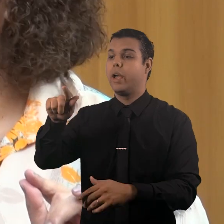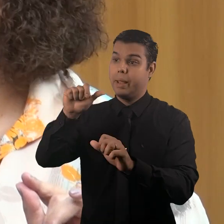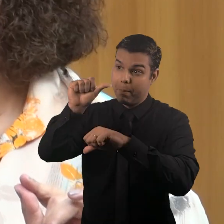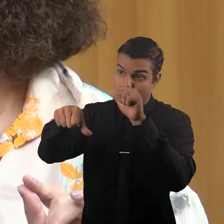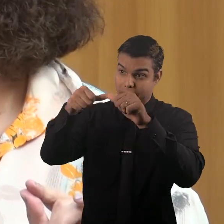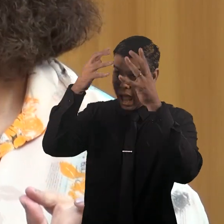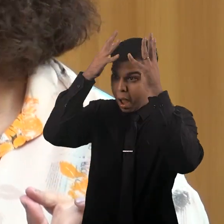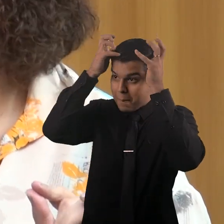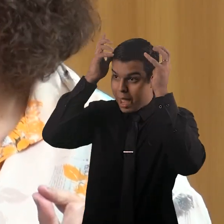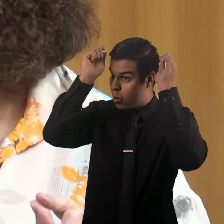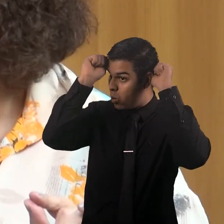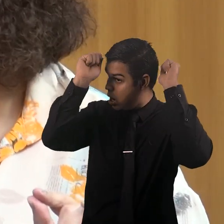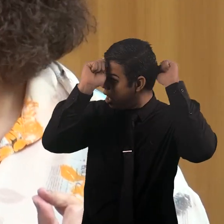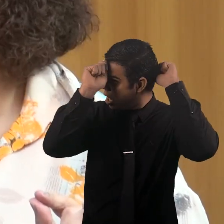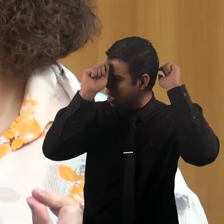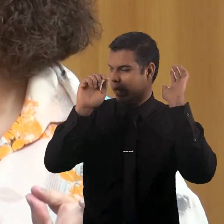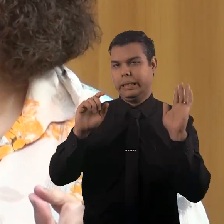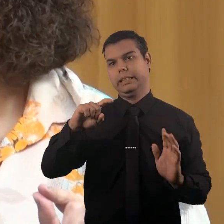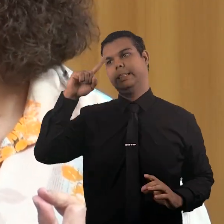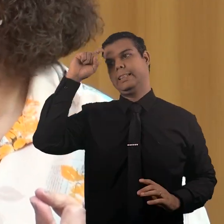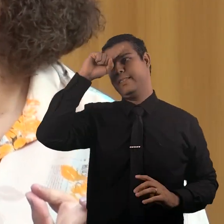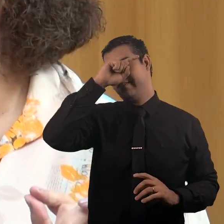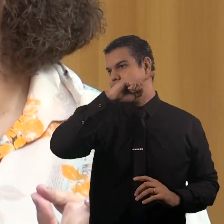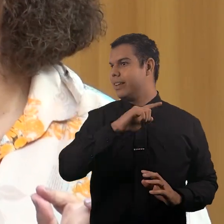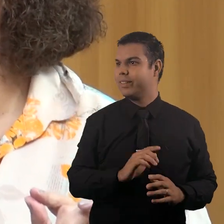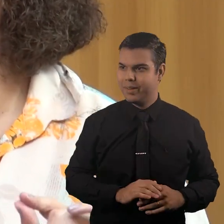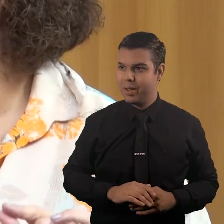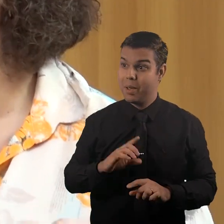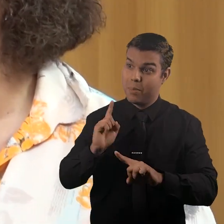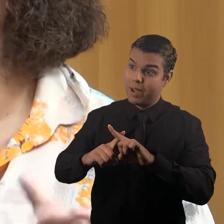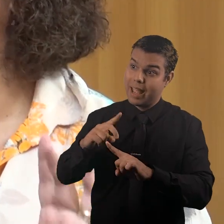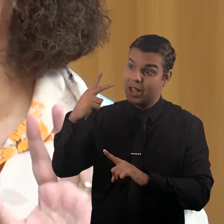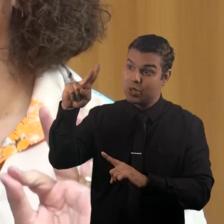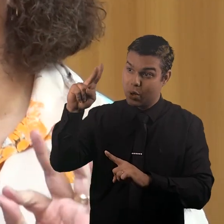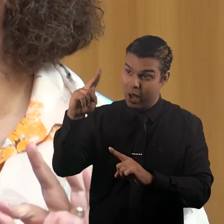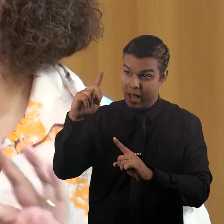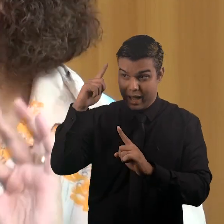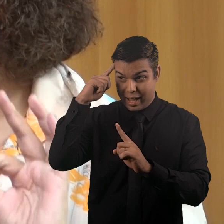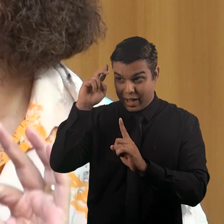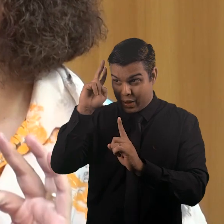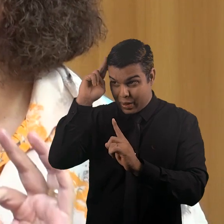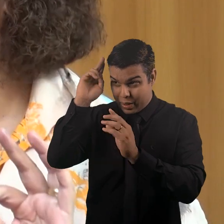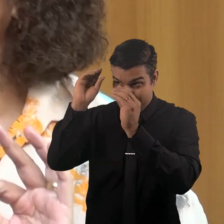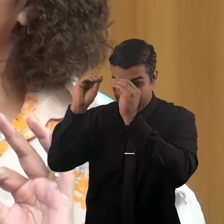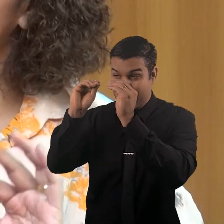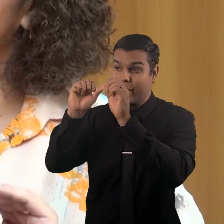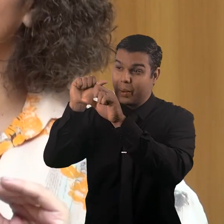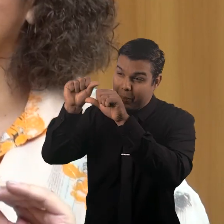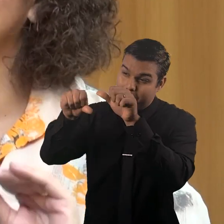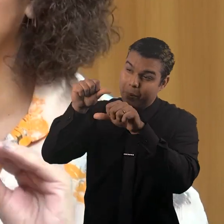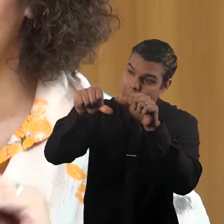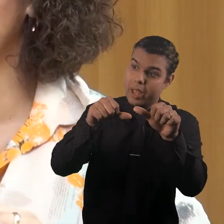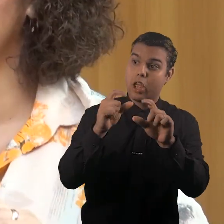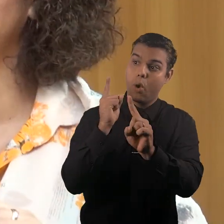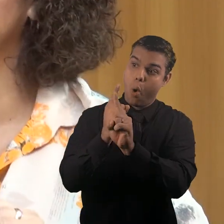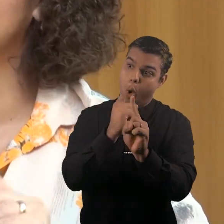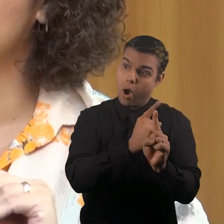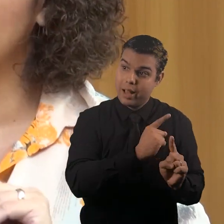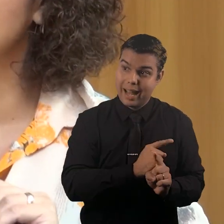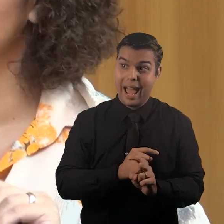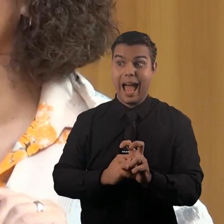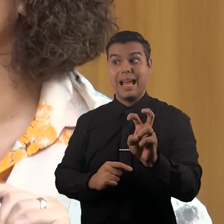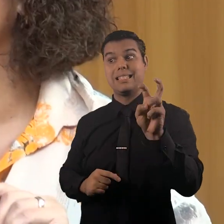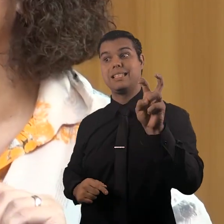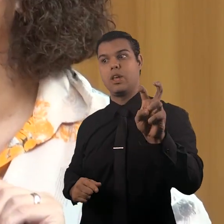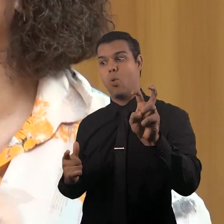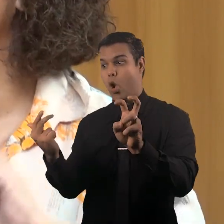peruca, isso não acontece, não tem como acontecer, porque a sua mechinha de cabelo, até virar uma peruca, precisa achar outras 5 mechinhas